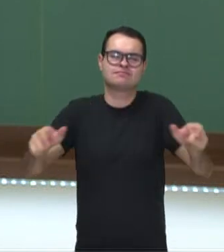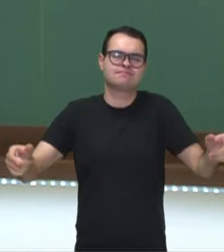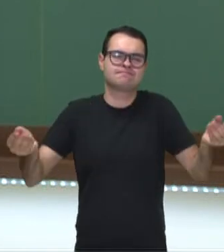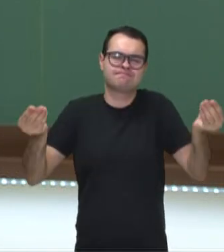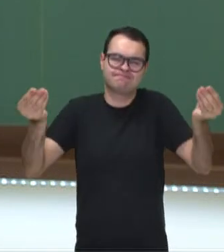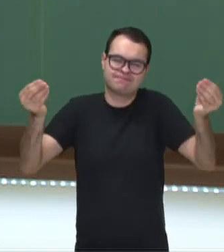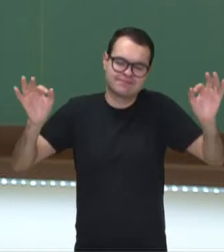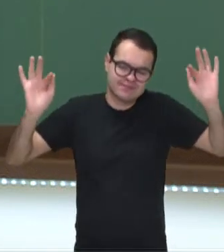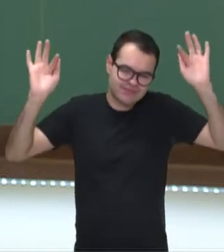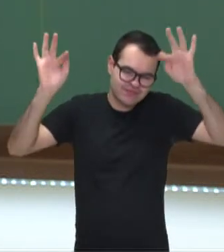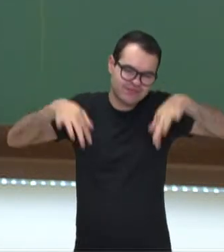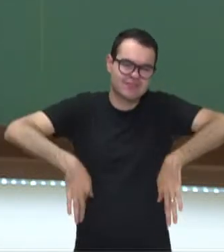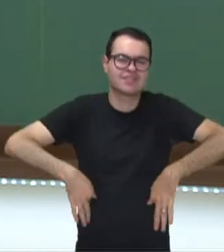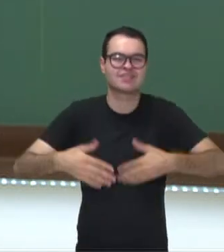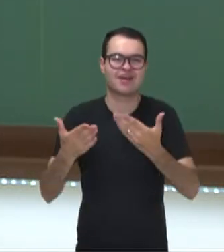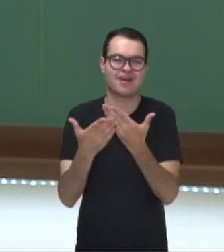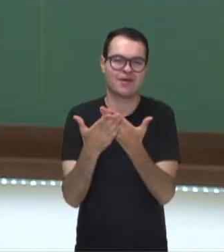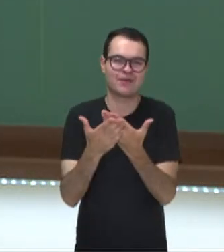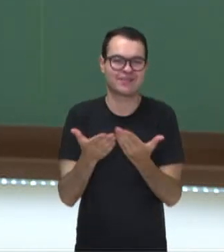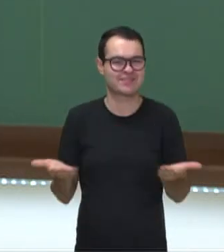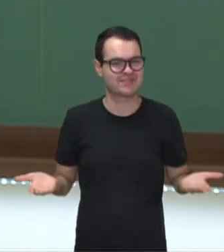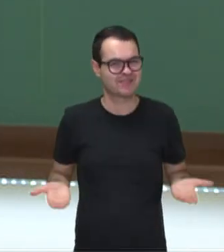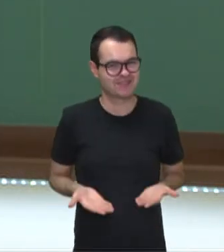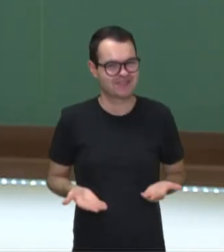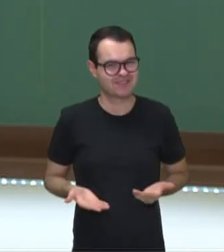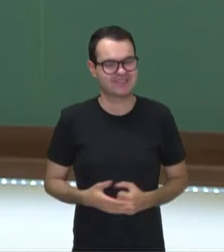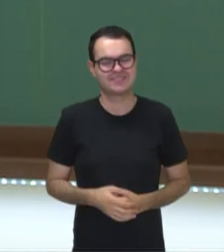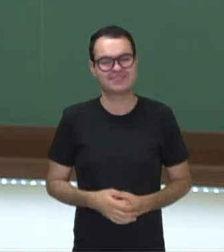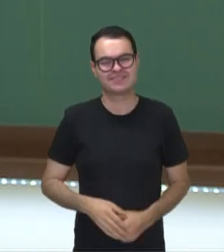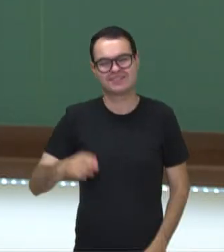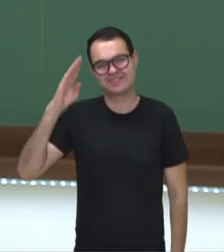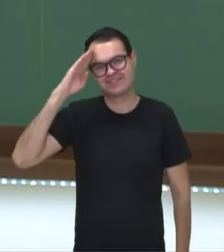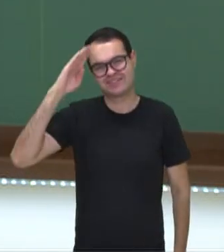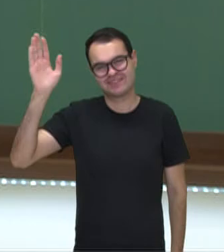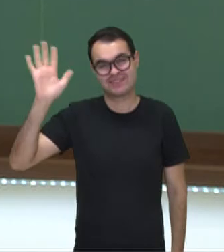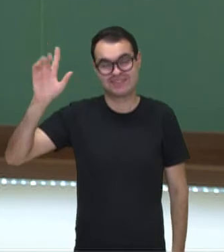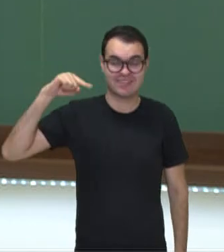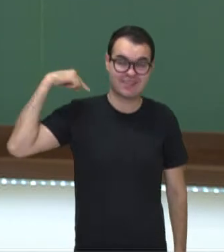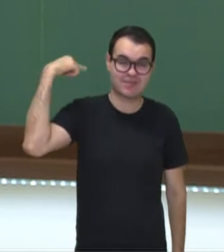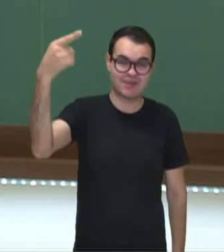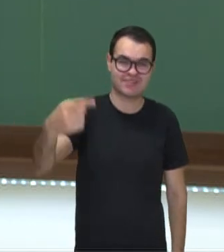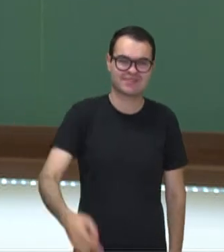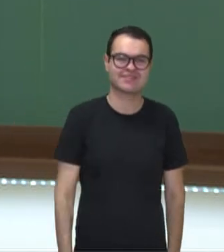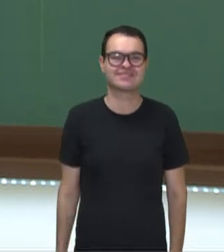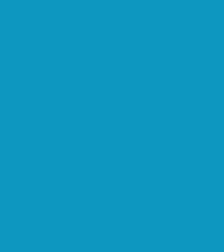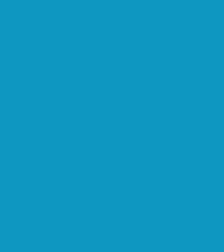terminamos nossa classe de hoje. Hasta la próxima!